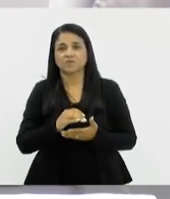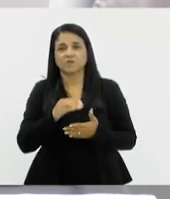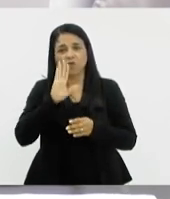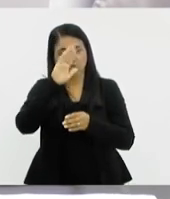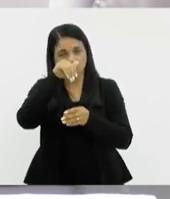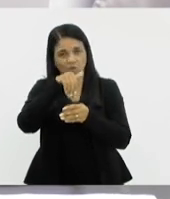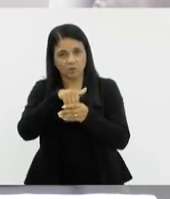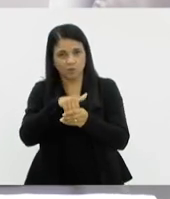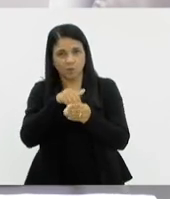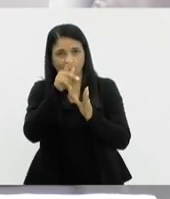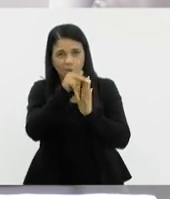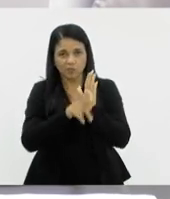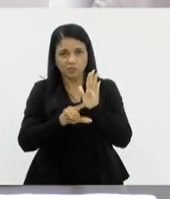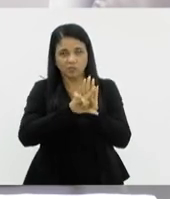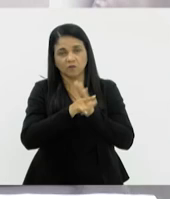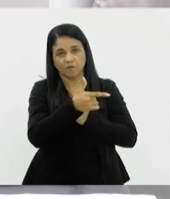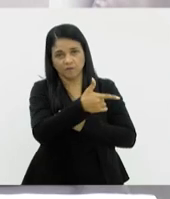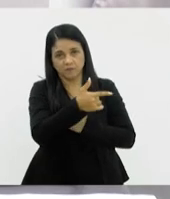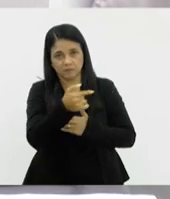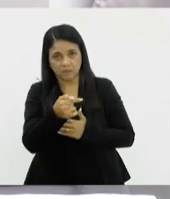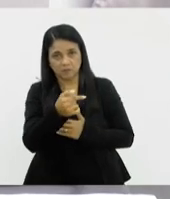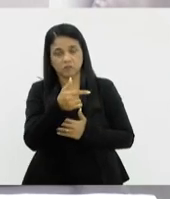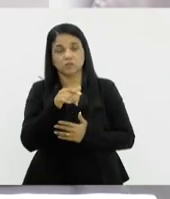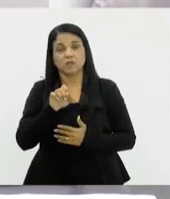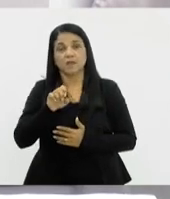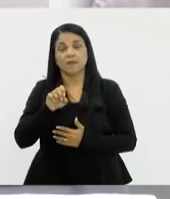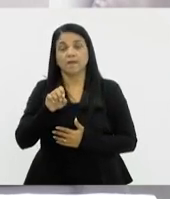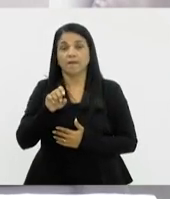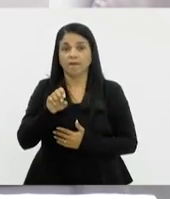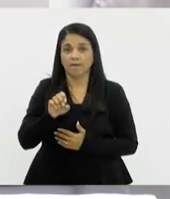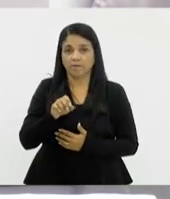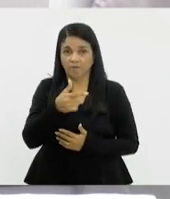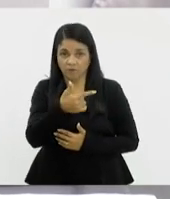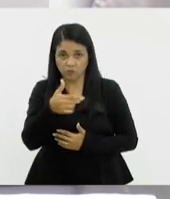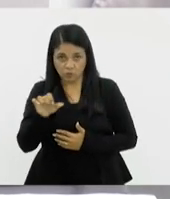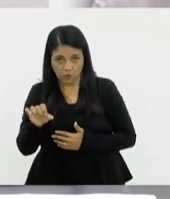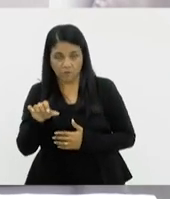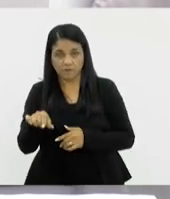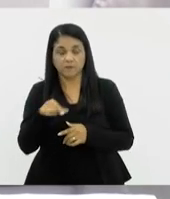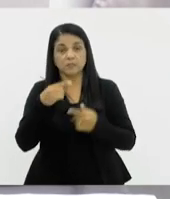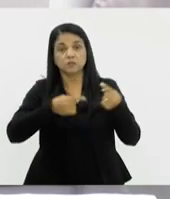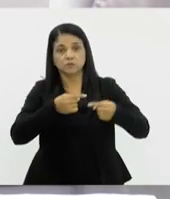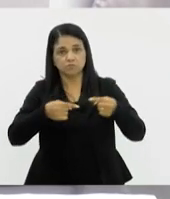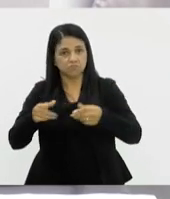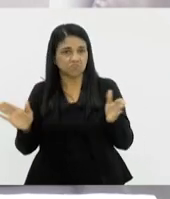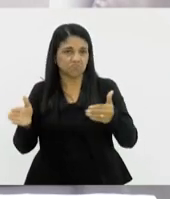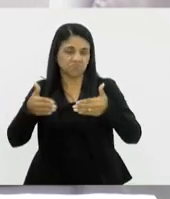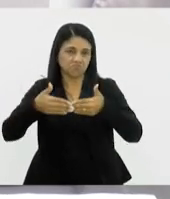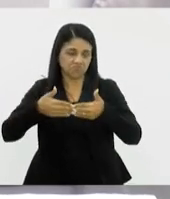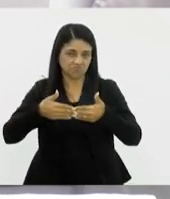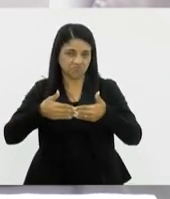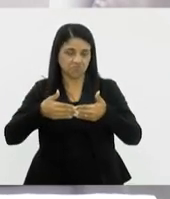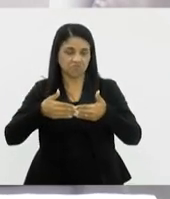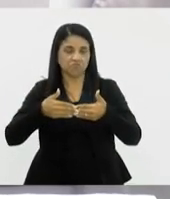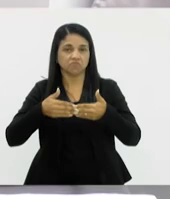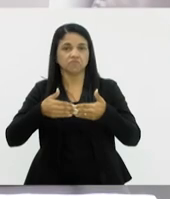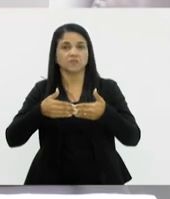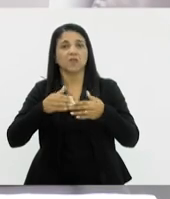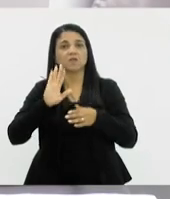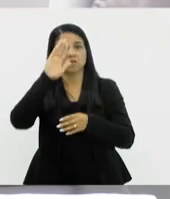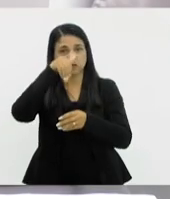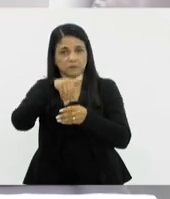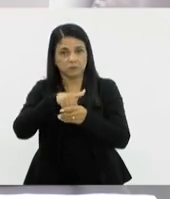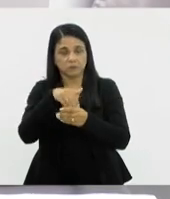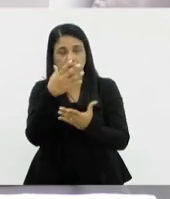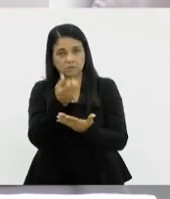votarmos o projeto 27 e 29. Em discussão. Não havendo quem queira discutir, encerrada a discussão, em